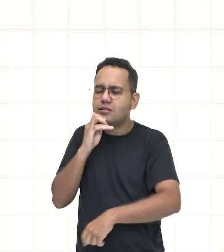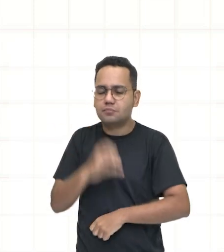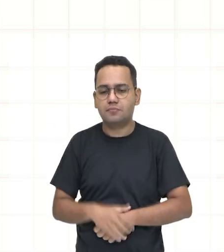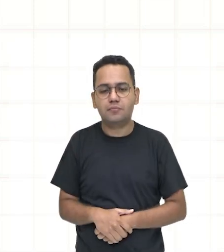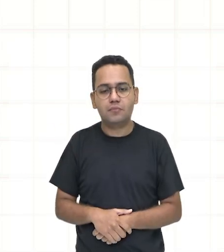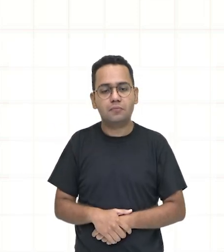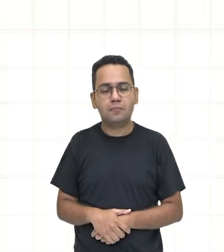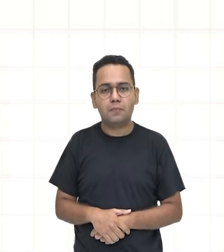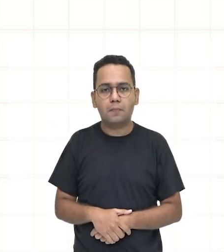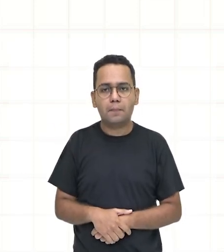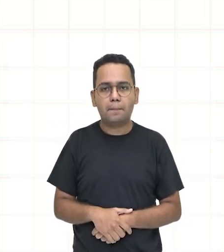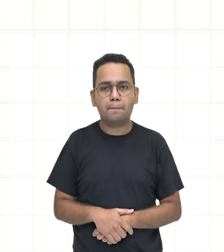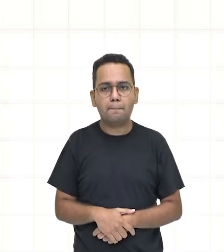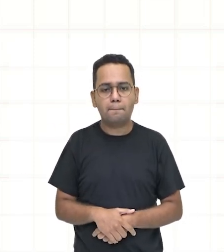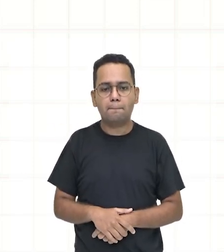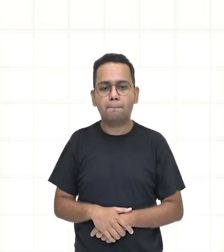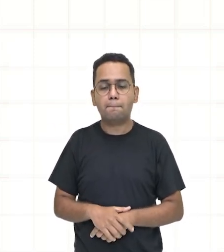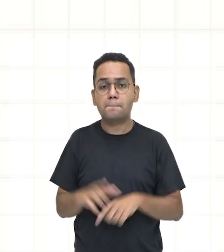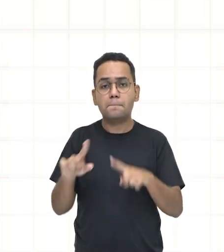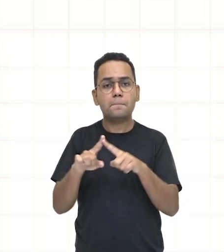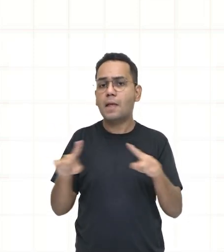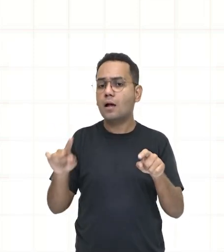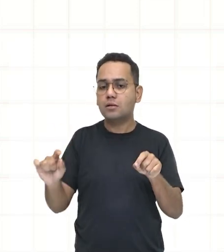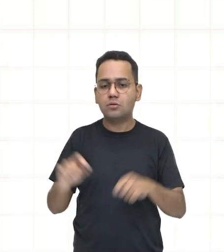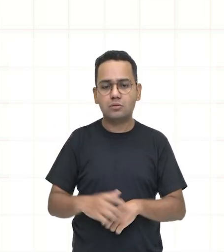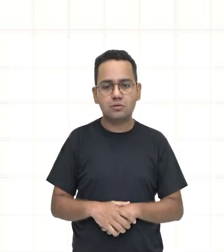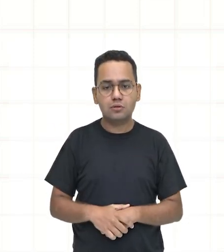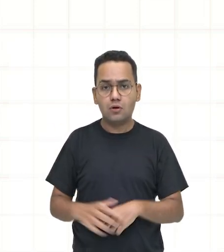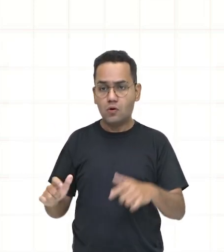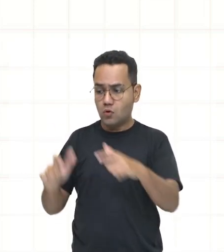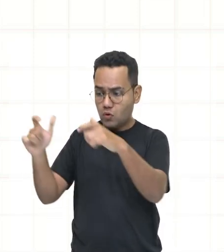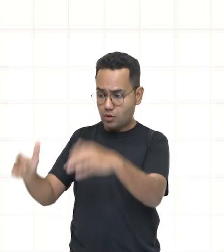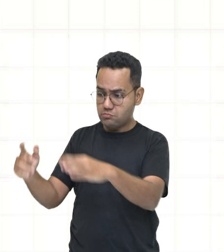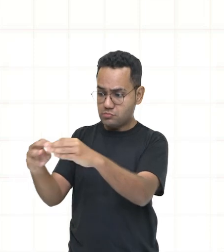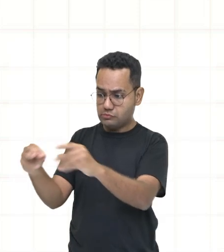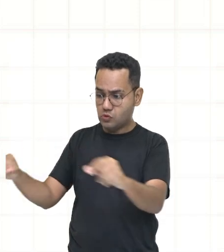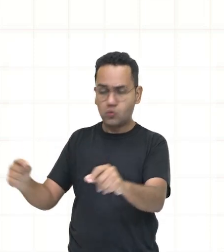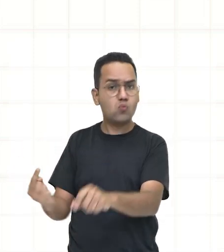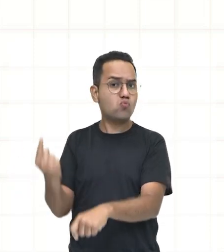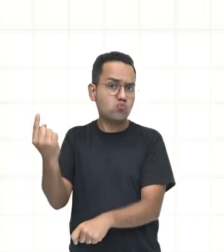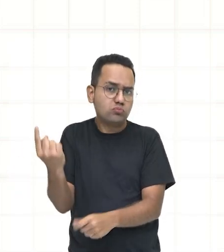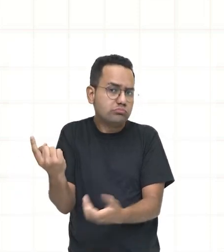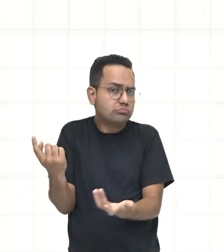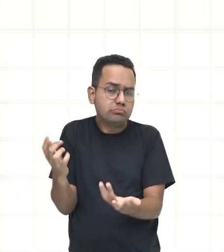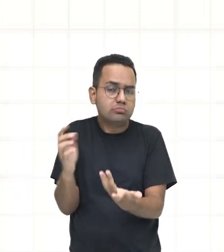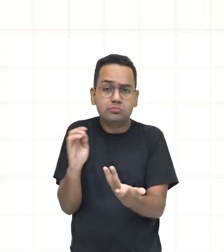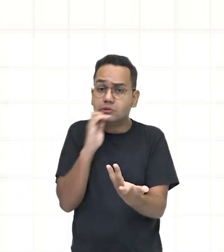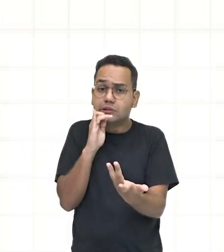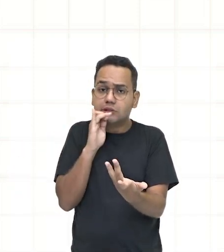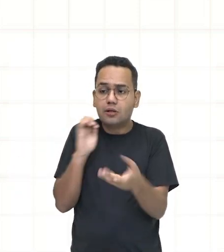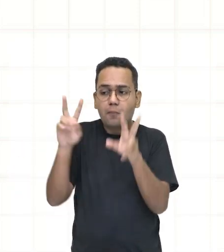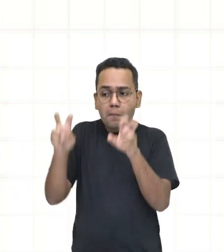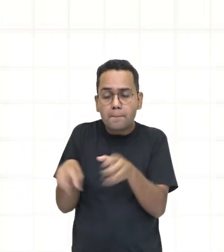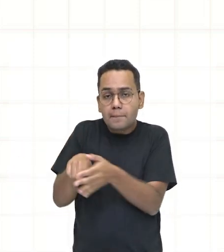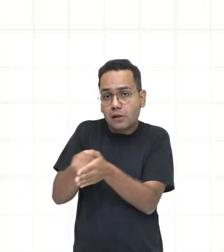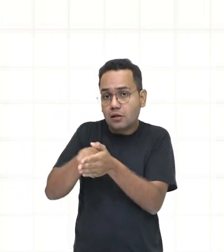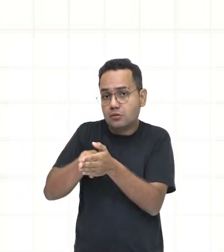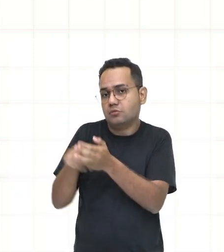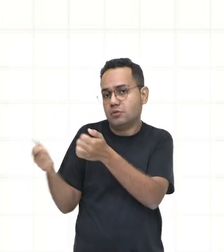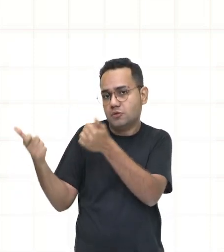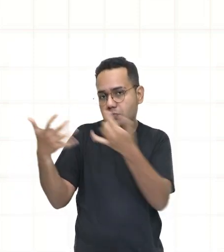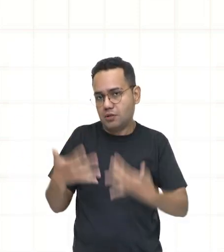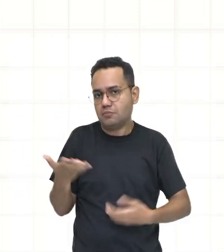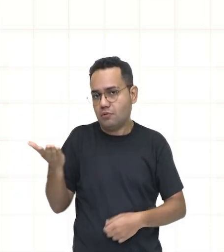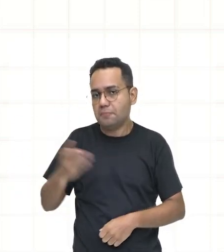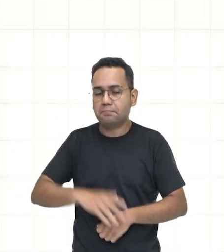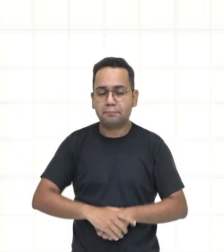seja encarada como um único conjunto territorial ali, né, um único conjunto de terras. Vamos